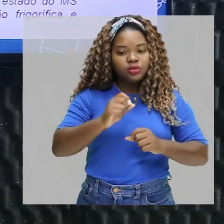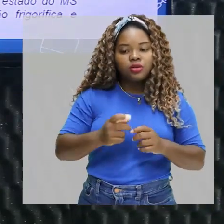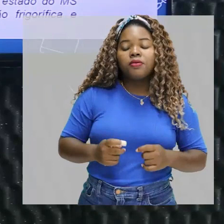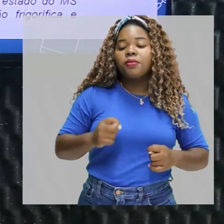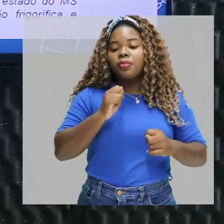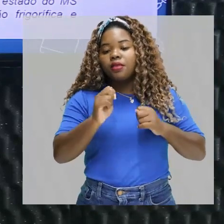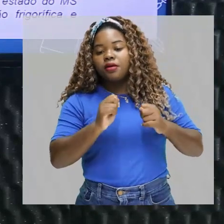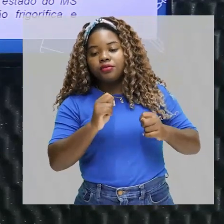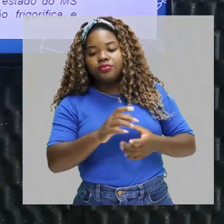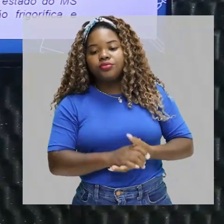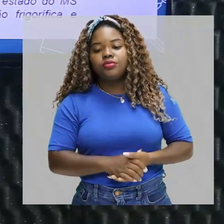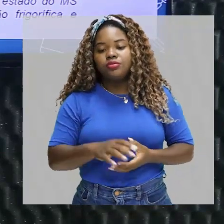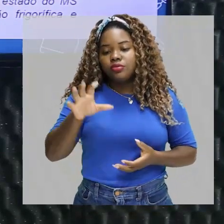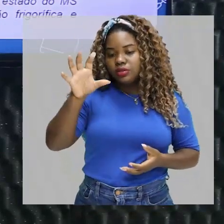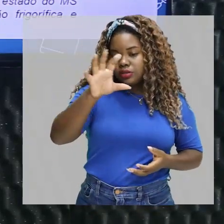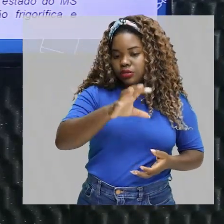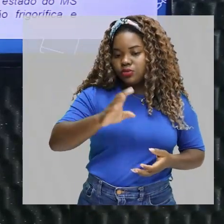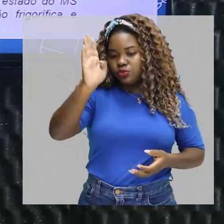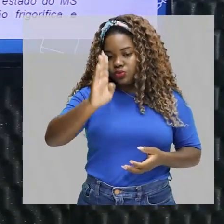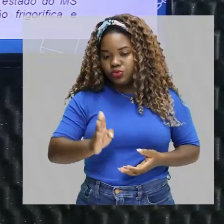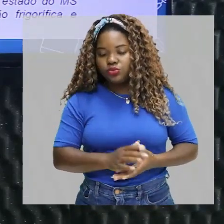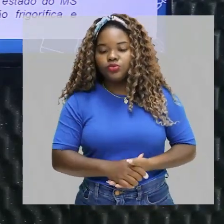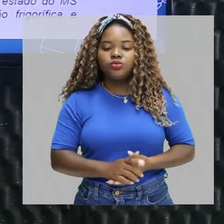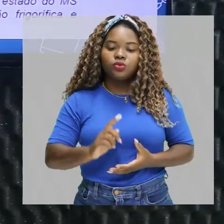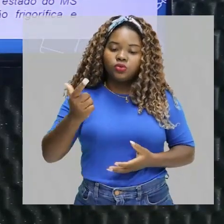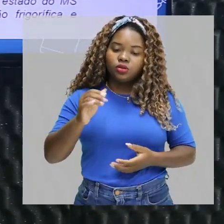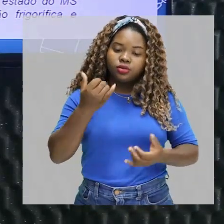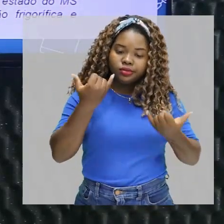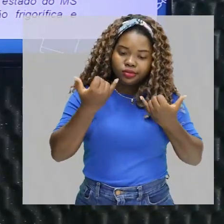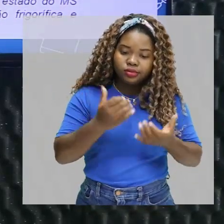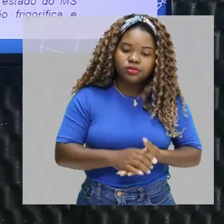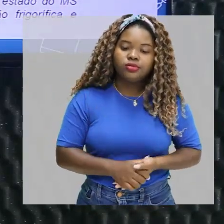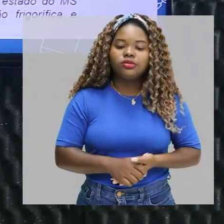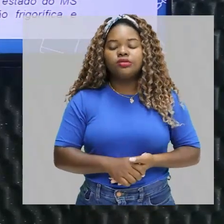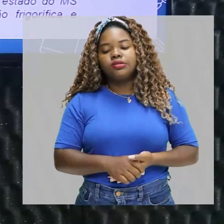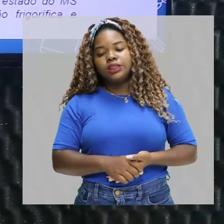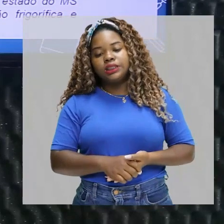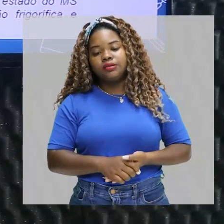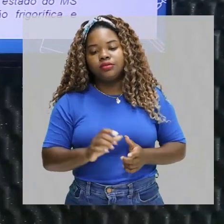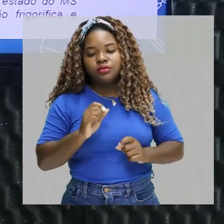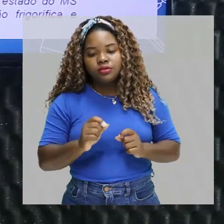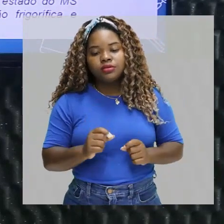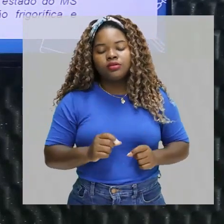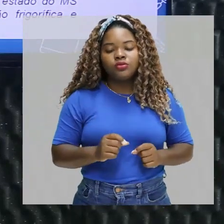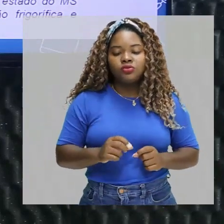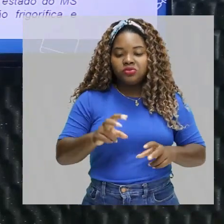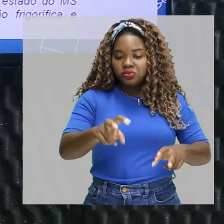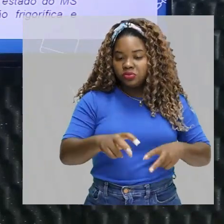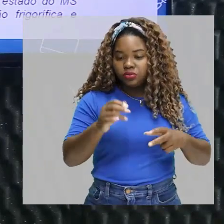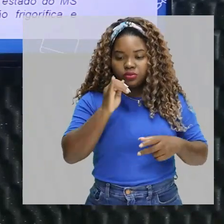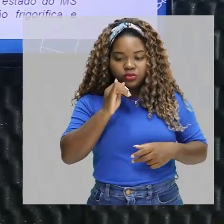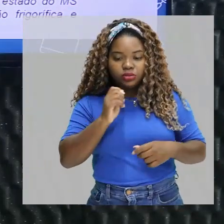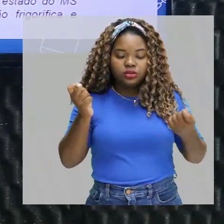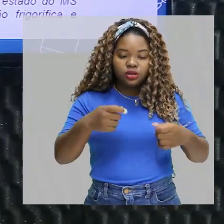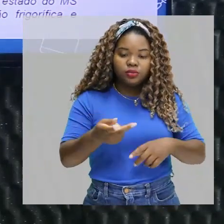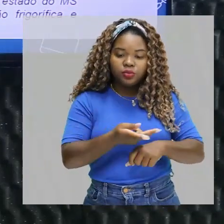econômicas né das regiões do Brasil tá certo outras informações acerca das riquezas das questões agropecuárias por exemplo você